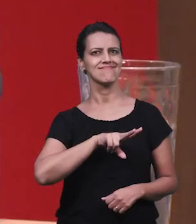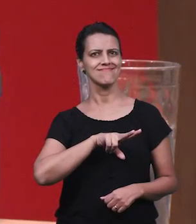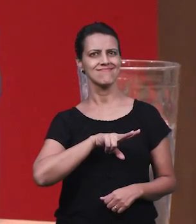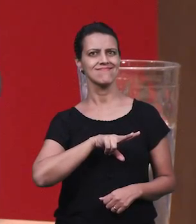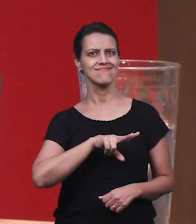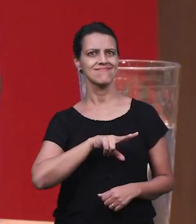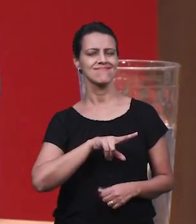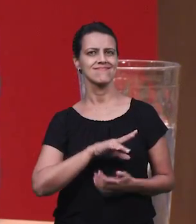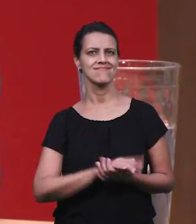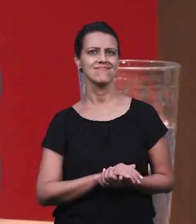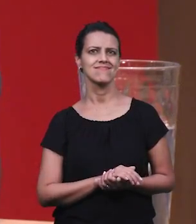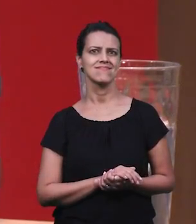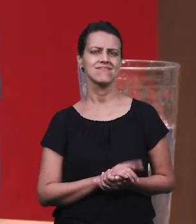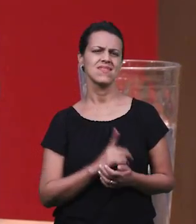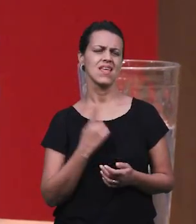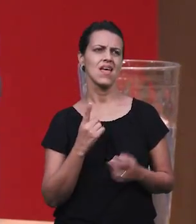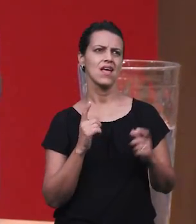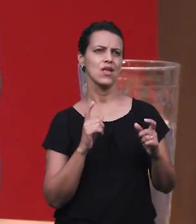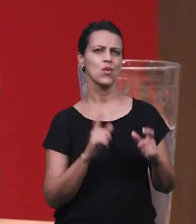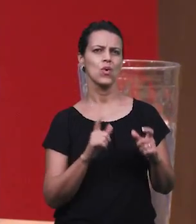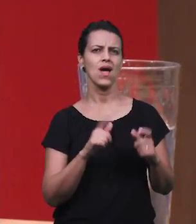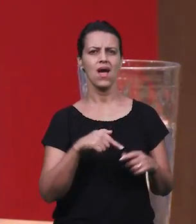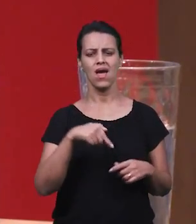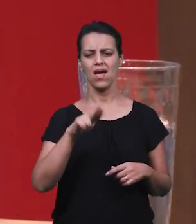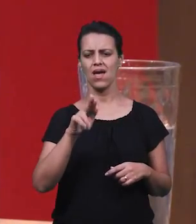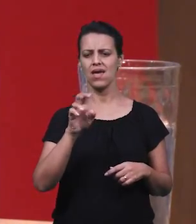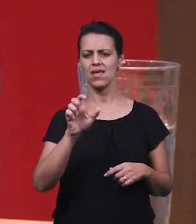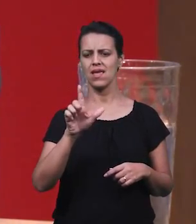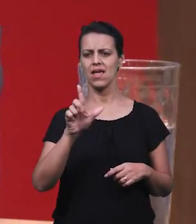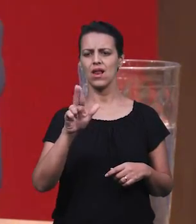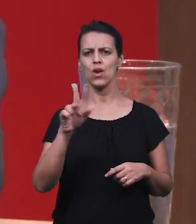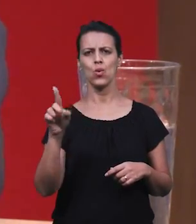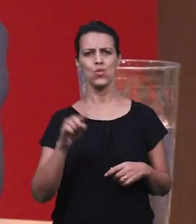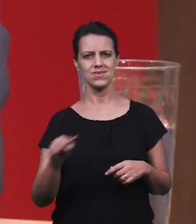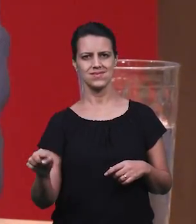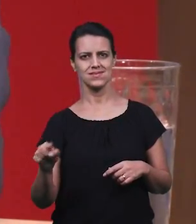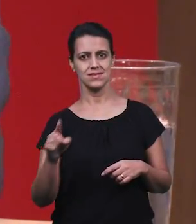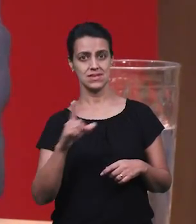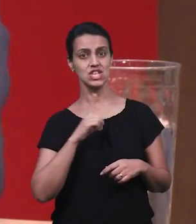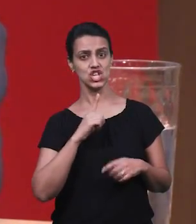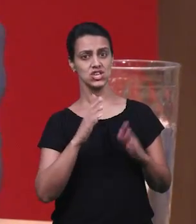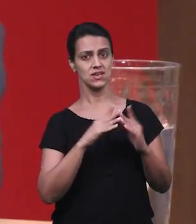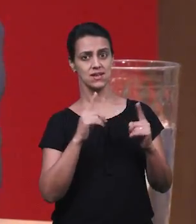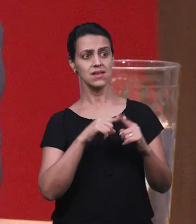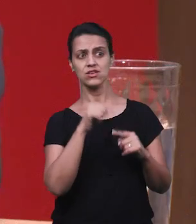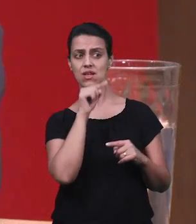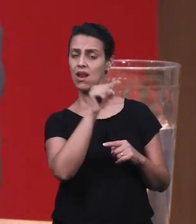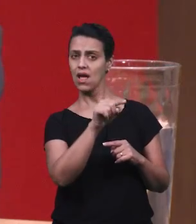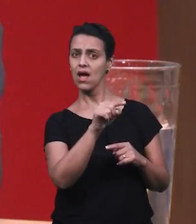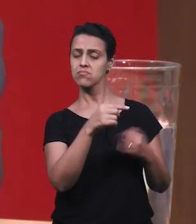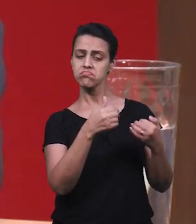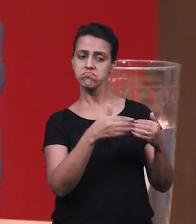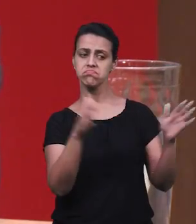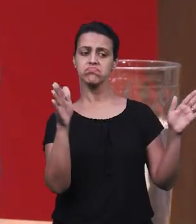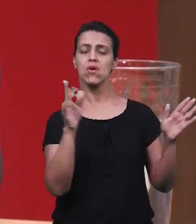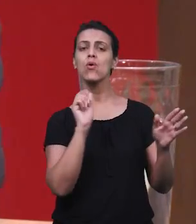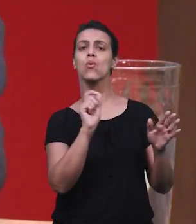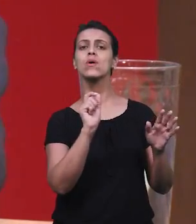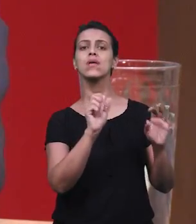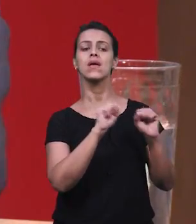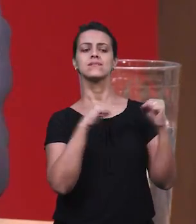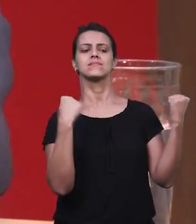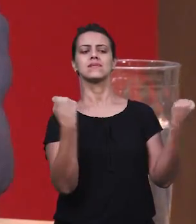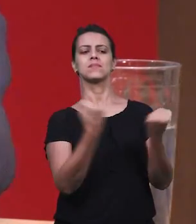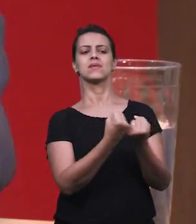para nós é bairro, para eles lá é sítio, tem um negócio assim, Queluz. Nós tínhamos uma propriedade em Queluz e fizemos ali em Queluz, em